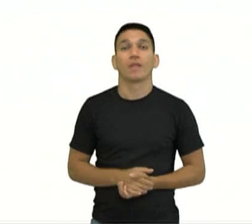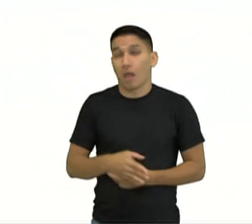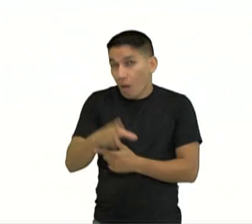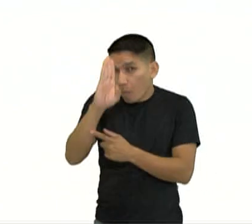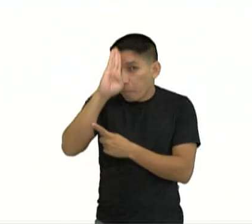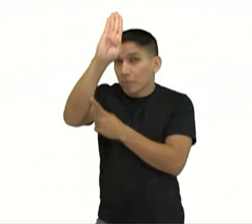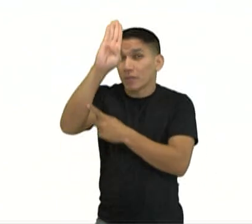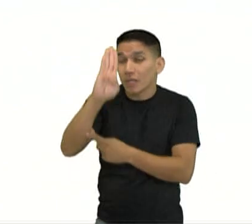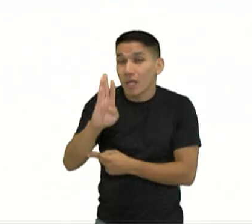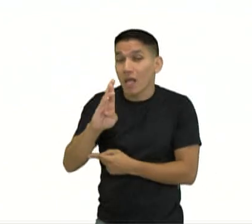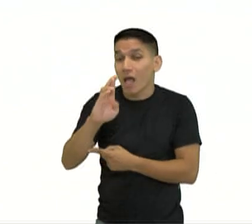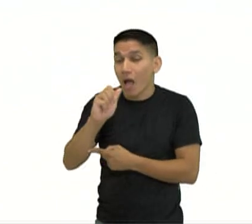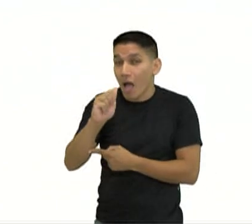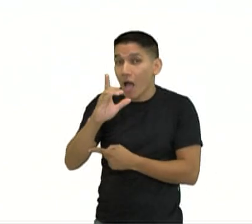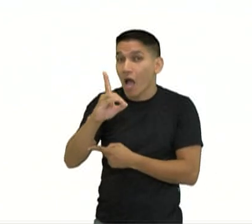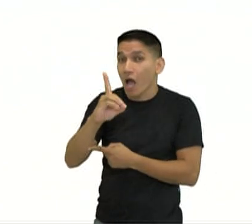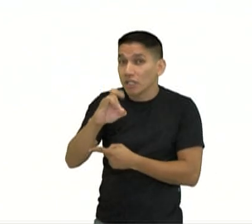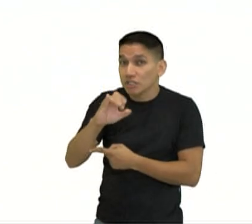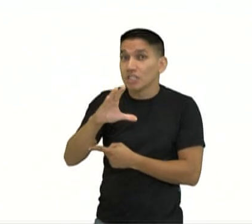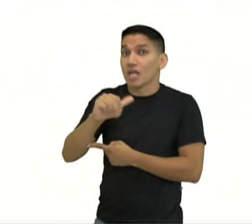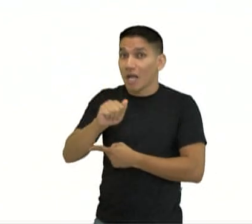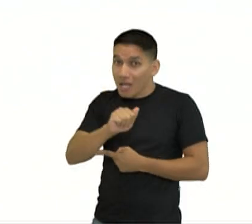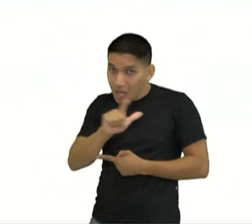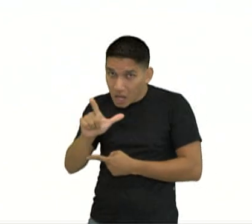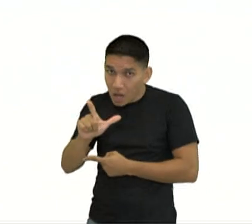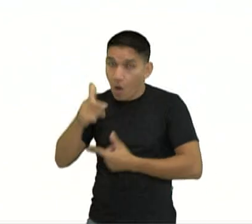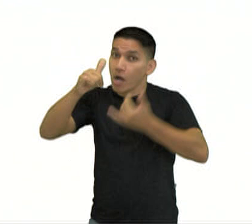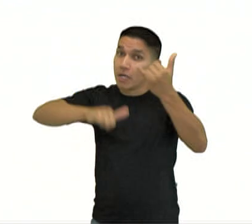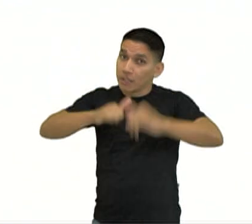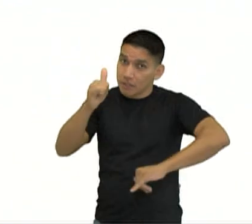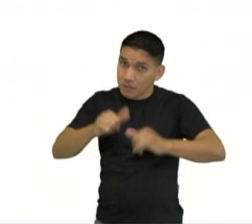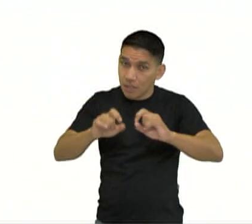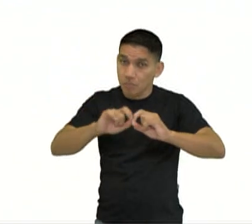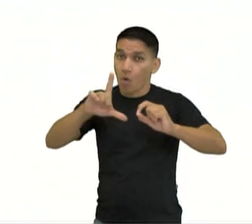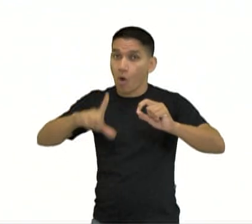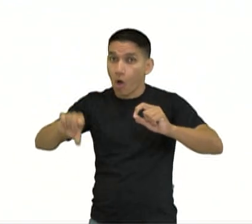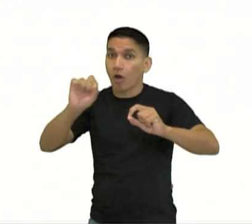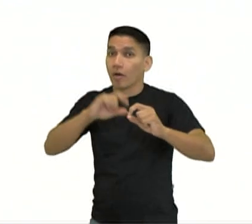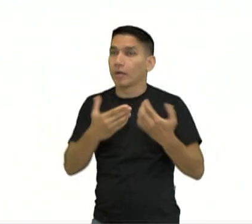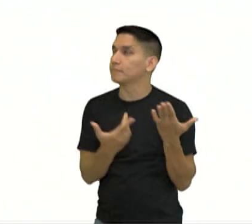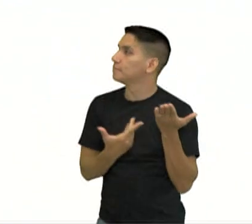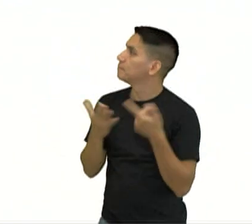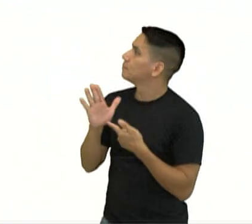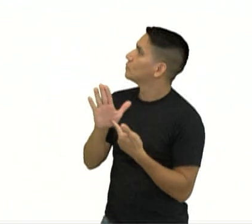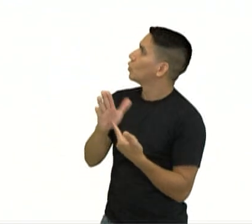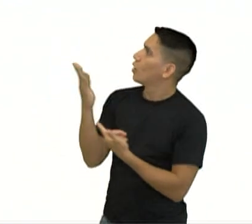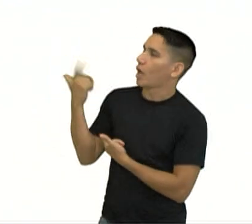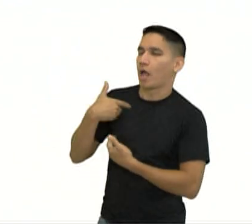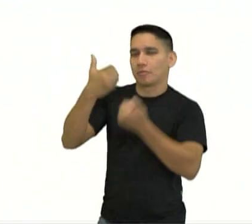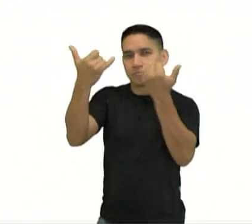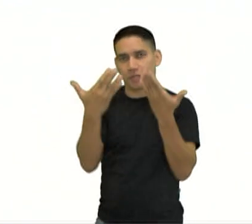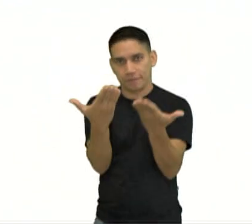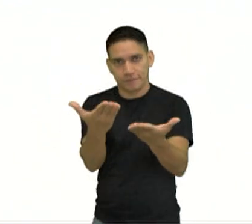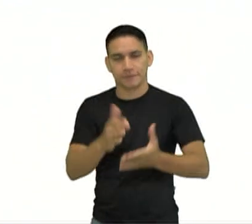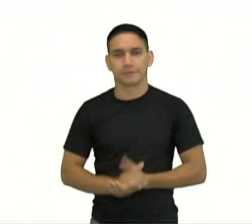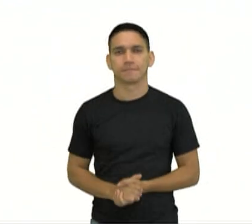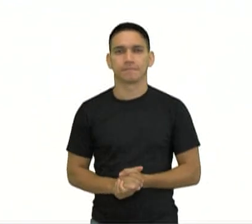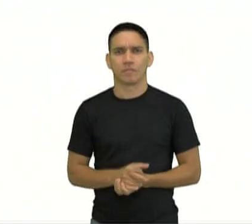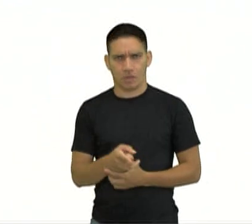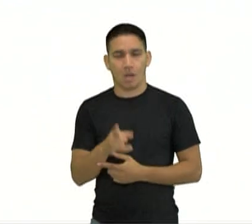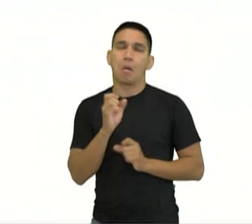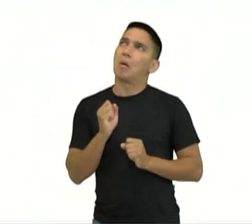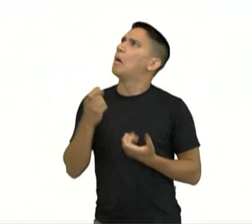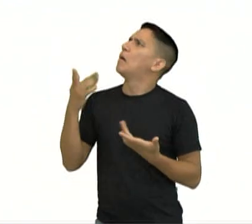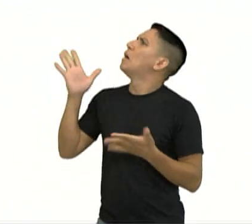principais radicais da química orgânica são esses que estão na tela que eu irei dizer a vocês. Você pode